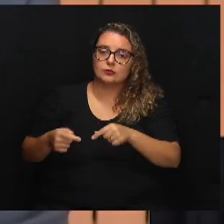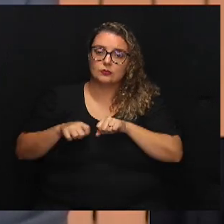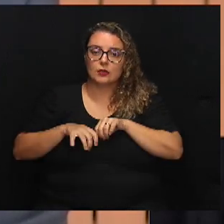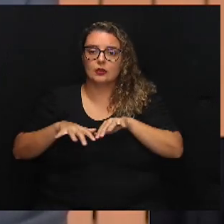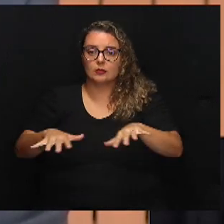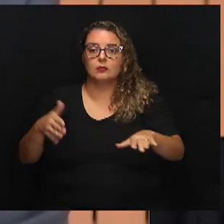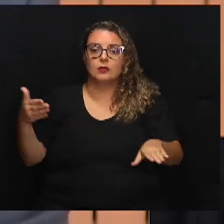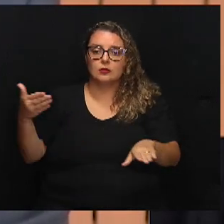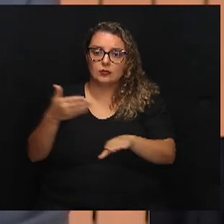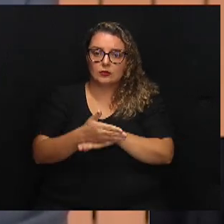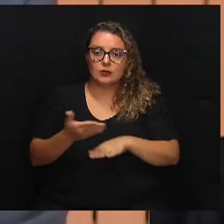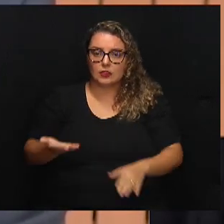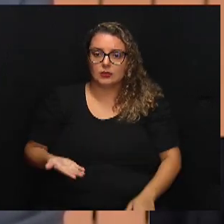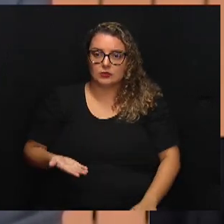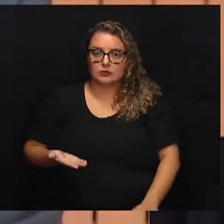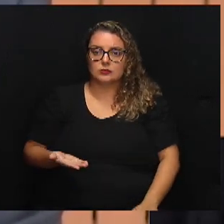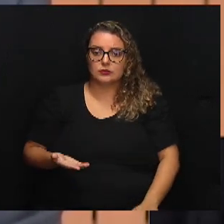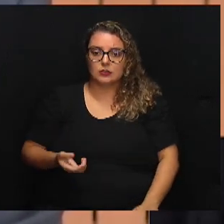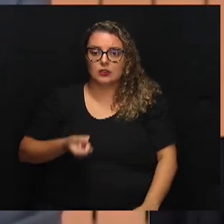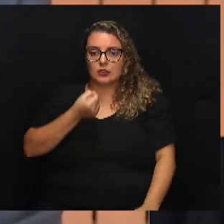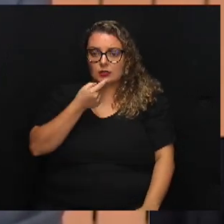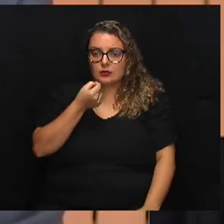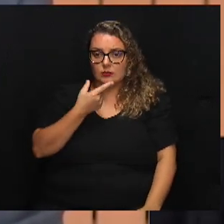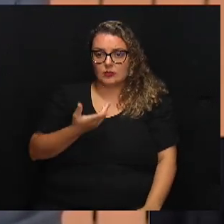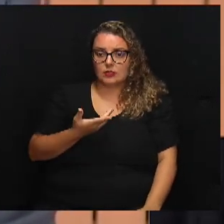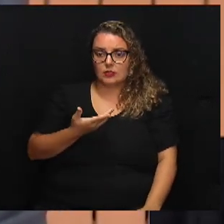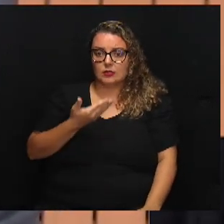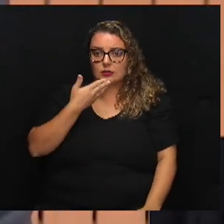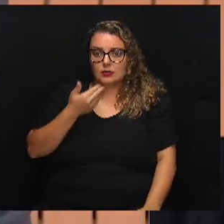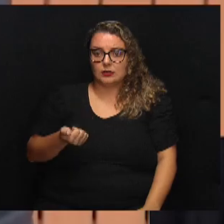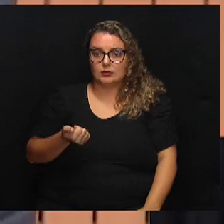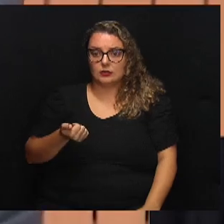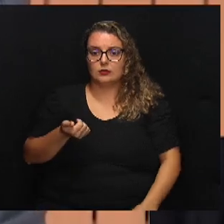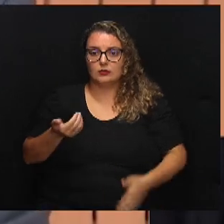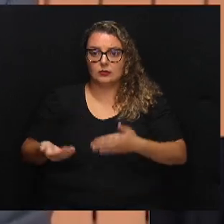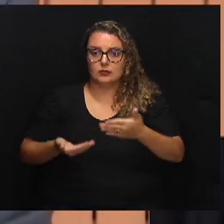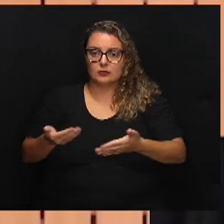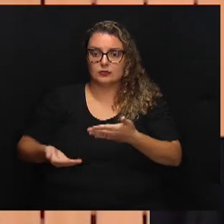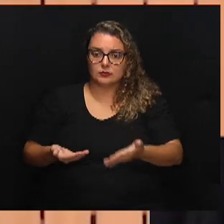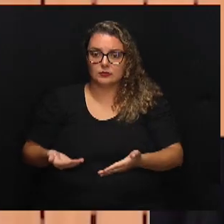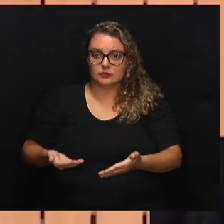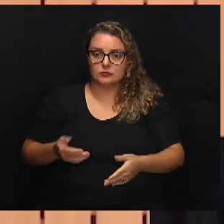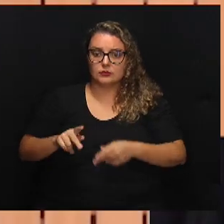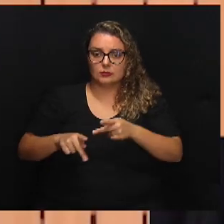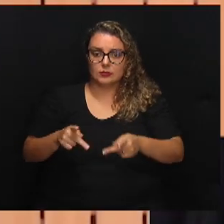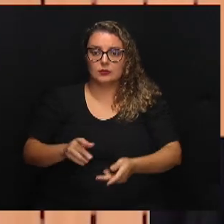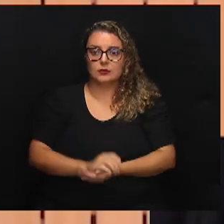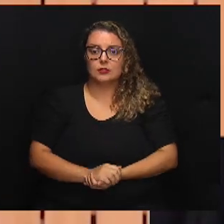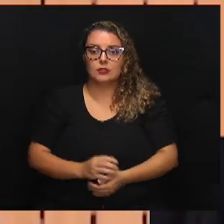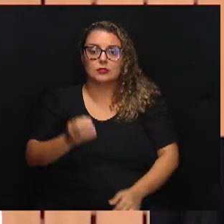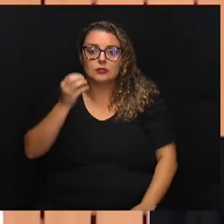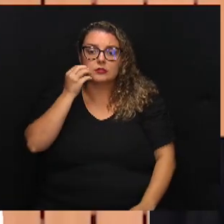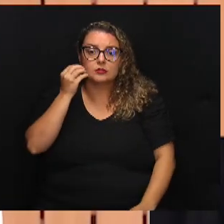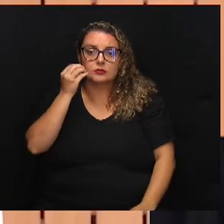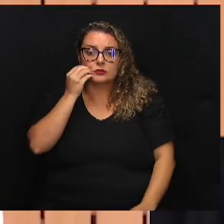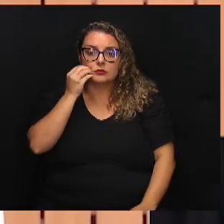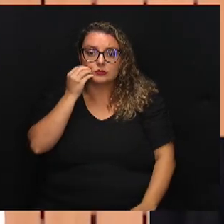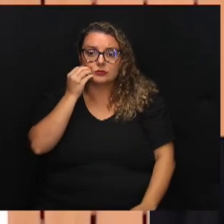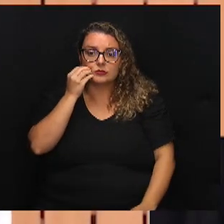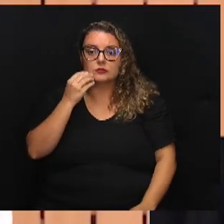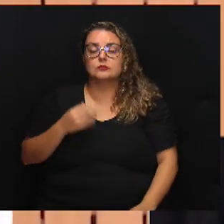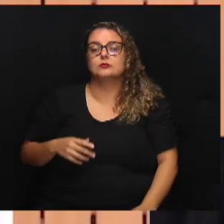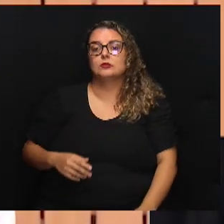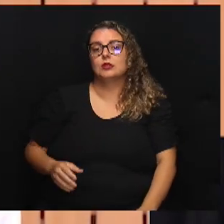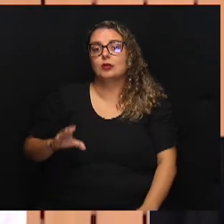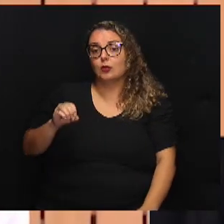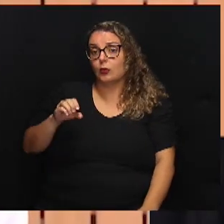o acesso aos medicamentos e a melhoria dos serviços públicos à população. Igor Diego, vereador e coautor